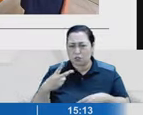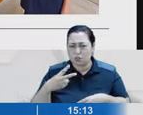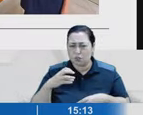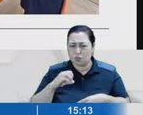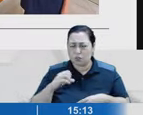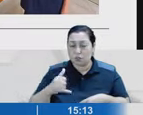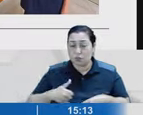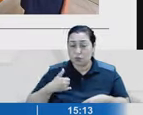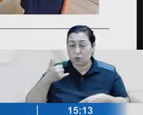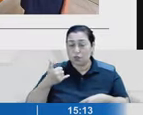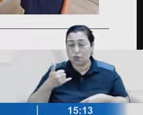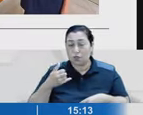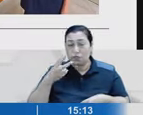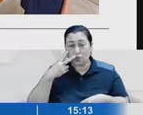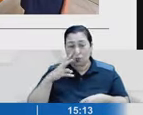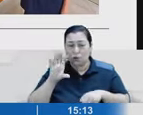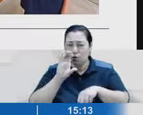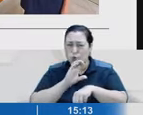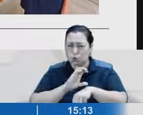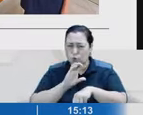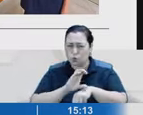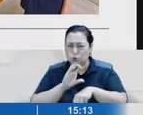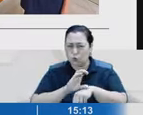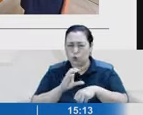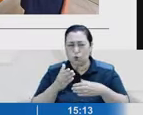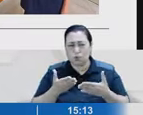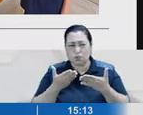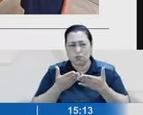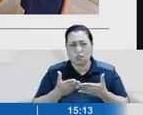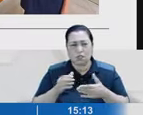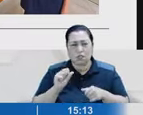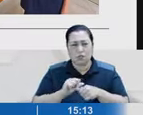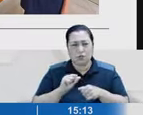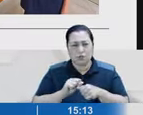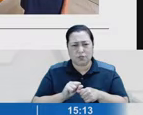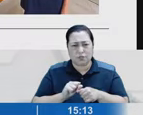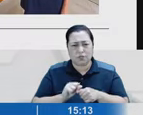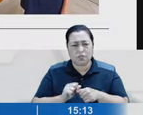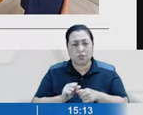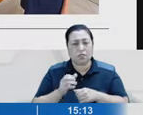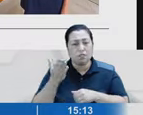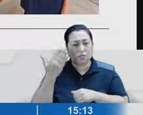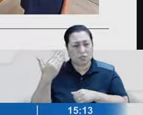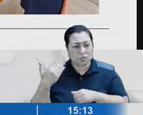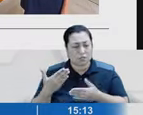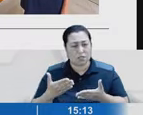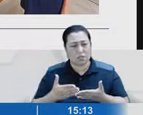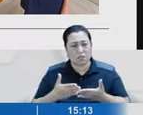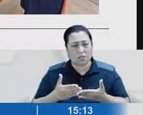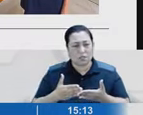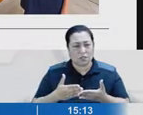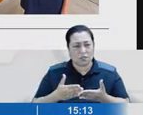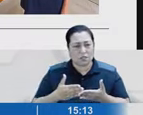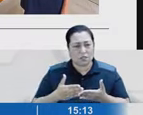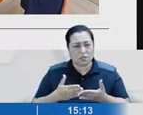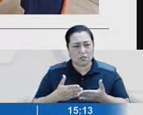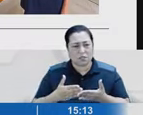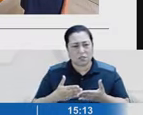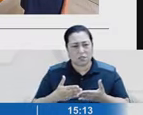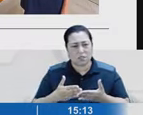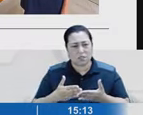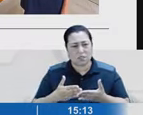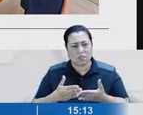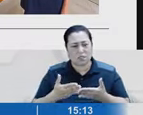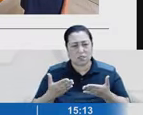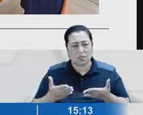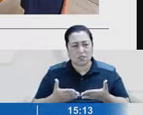falar isso desde os cursos continuados que ela fazia lá no HC. Assim, acho que não vou falar